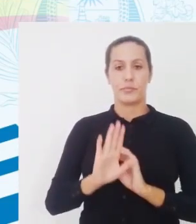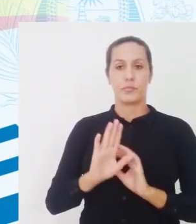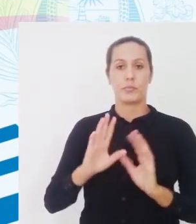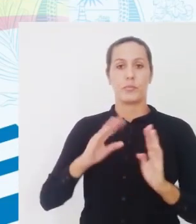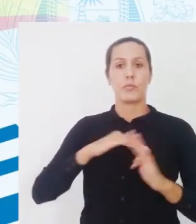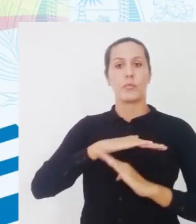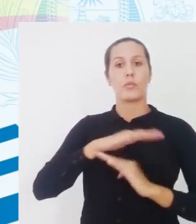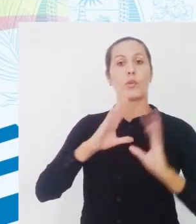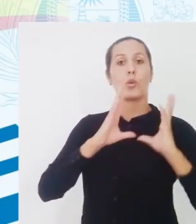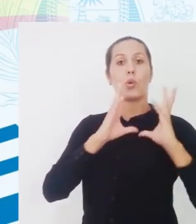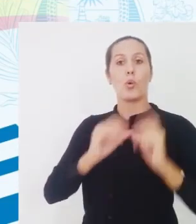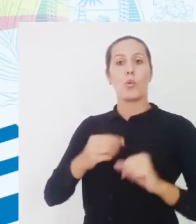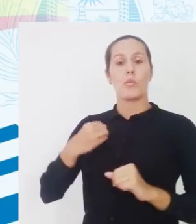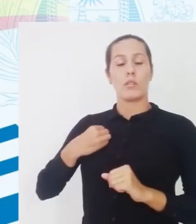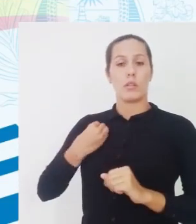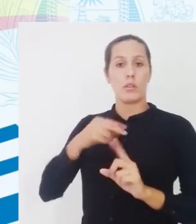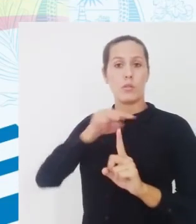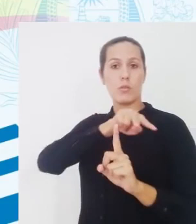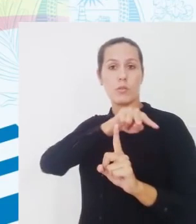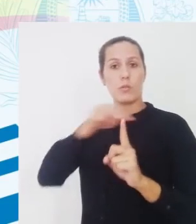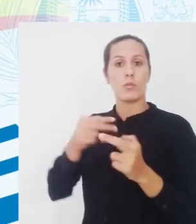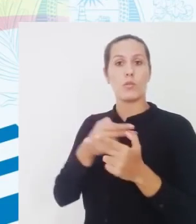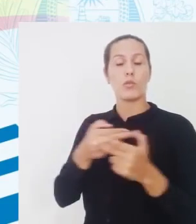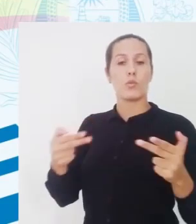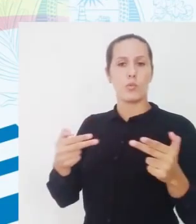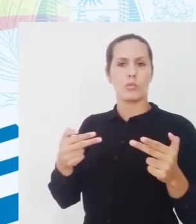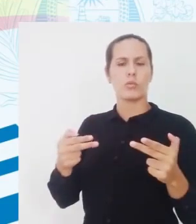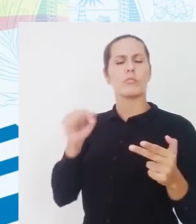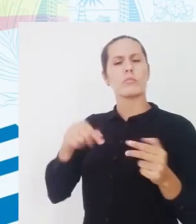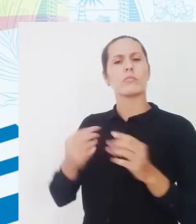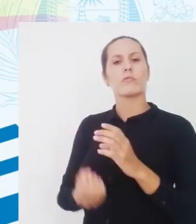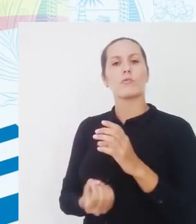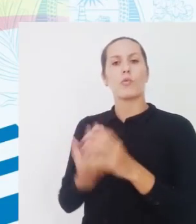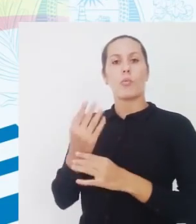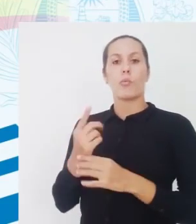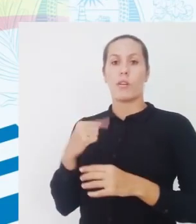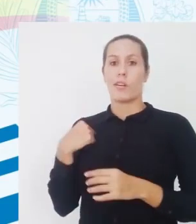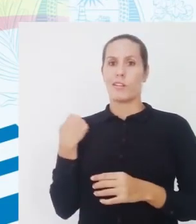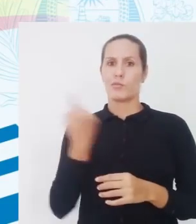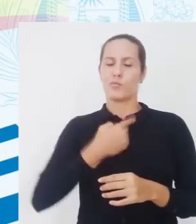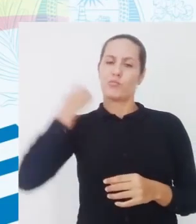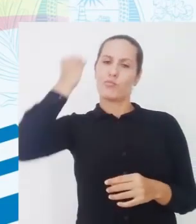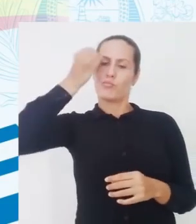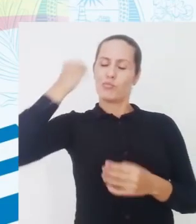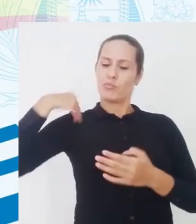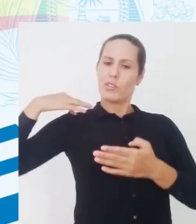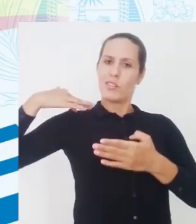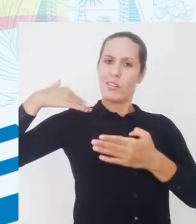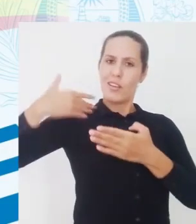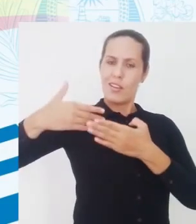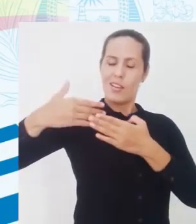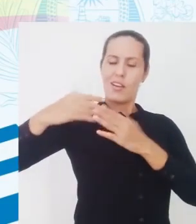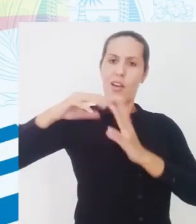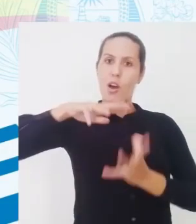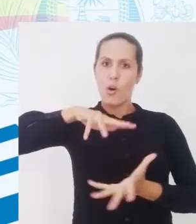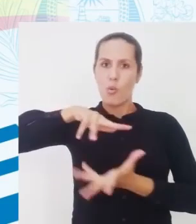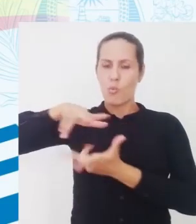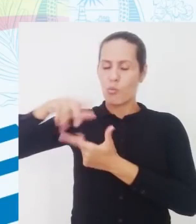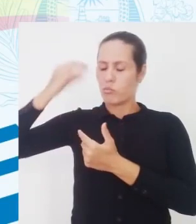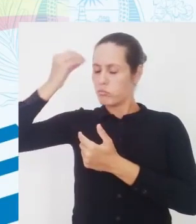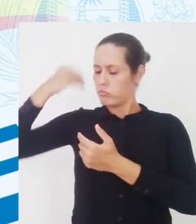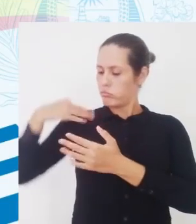de vista. Não diz para ele que eu te dei essa informação aí não. Mas nas discussões orais, as expressões